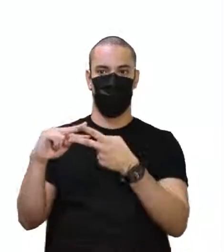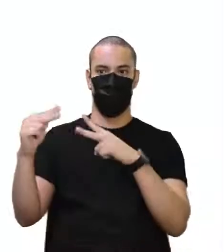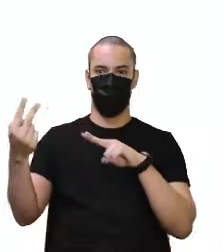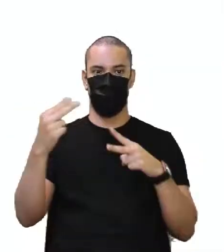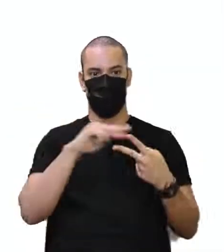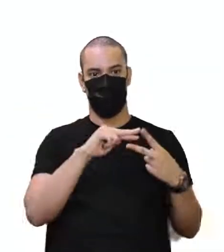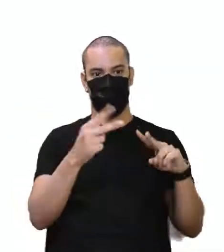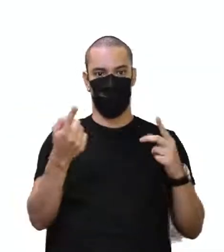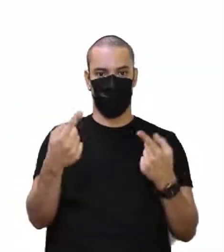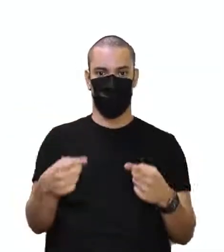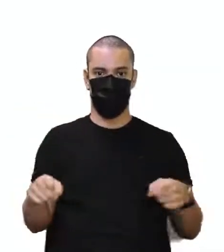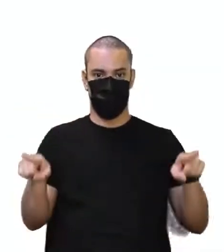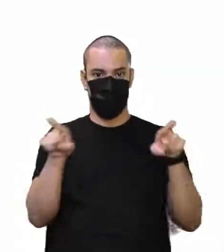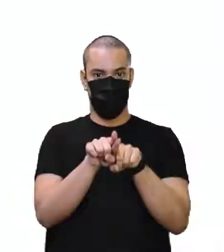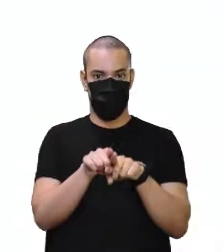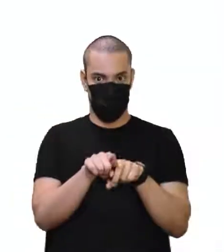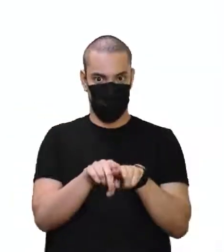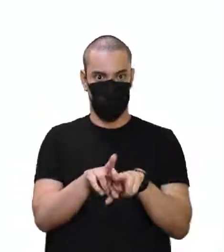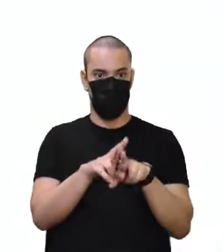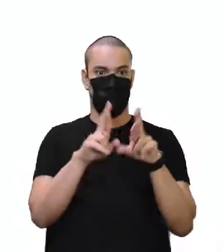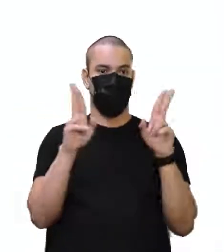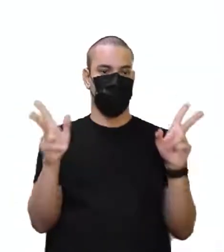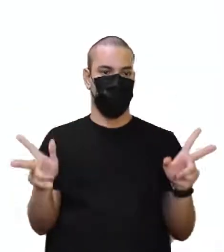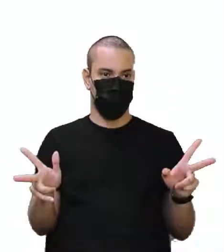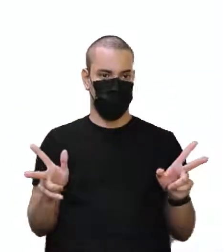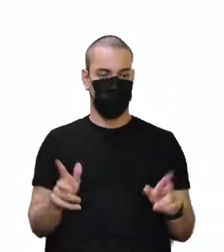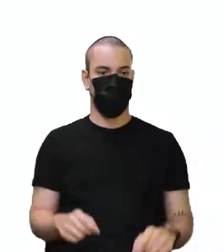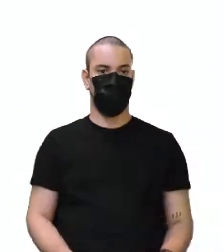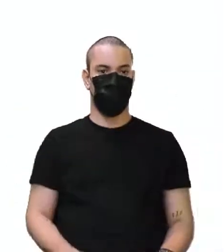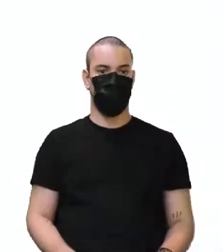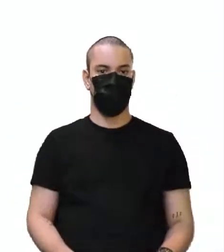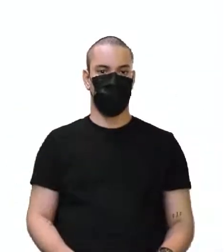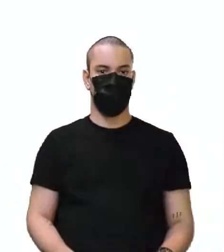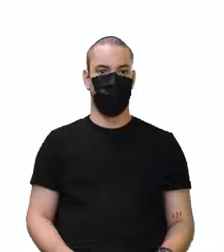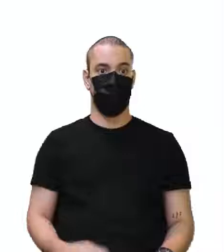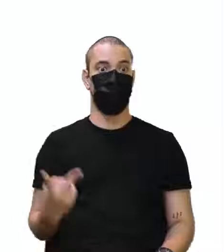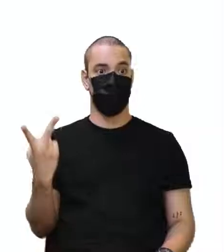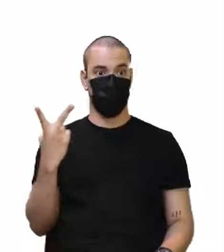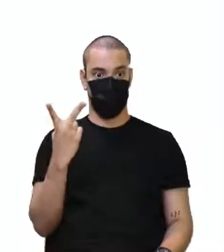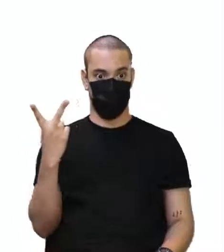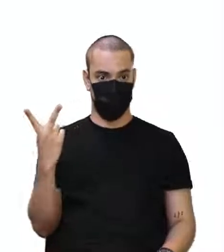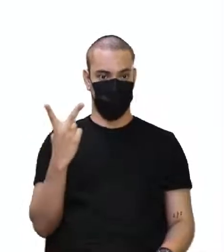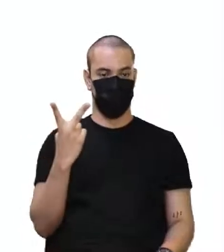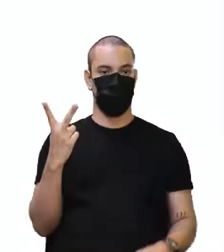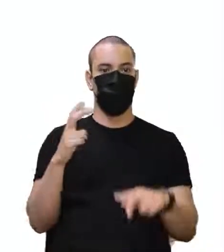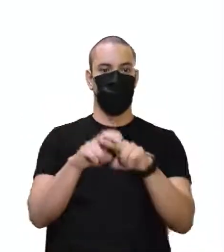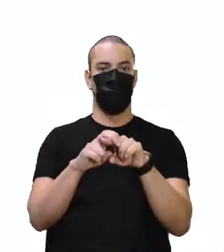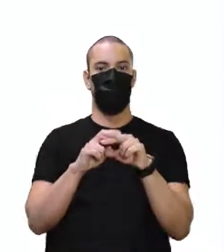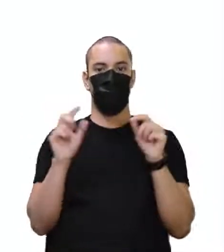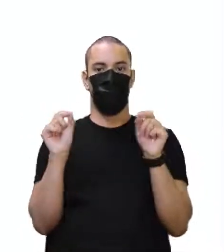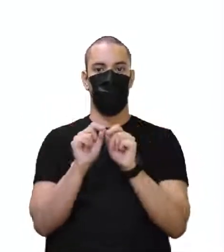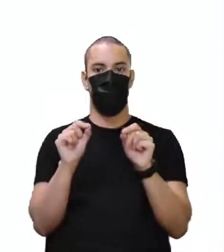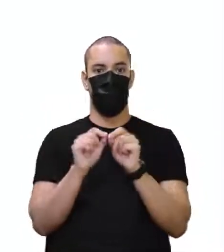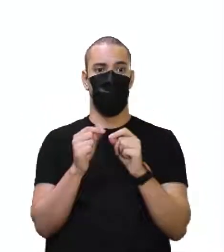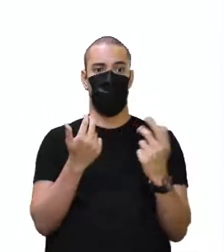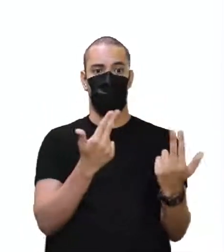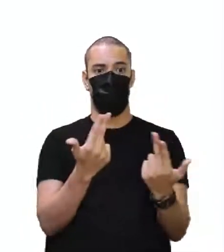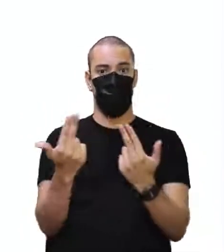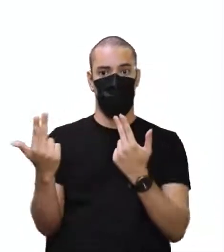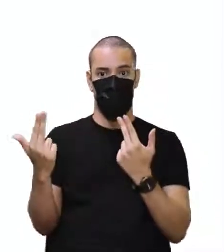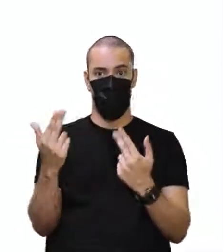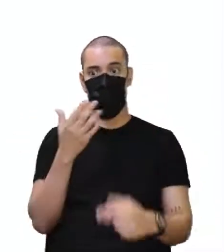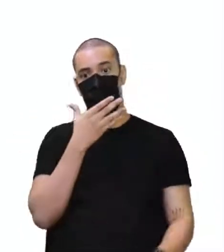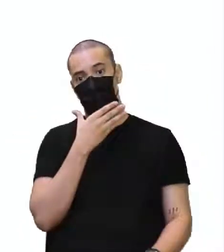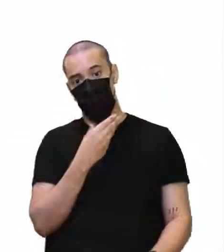Eu tenho Vzão com Vzinho e Rzão com Rzinho, nos dois indivíduos. Então, os gametas, eles vão ser iguais, tanto para